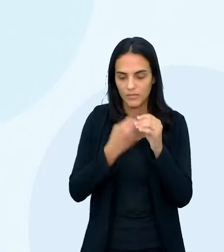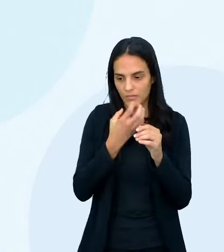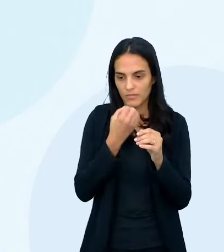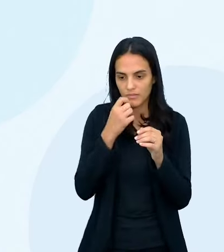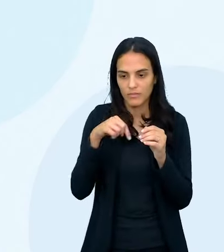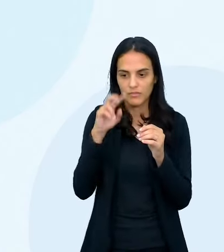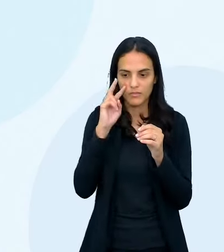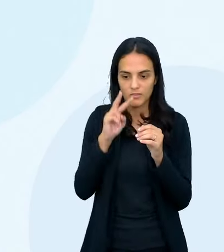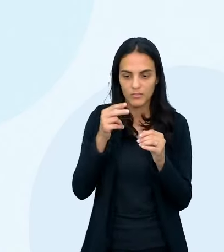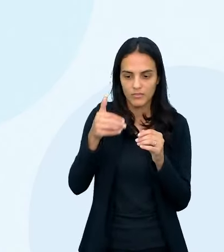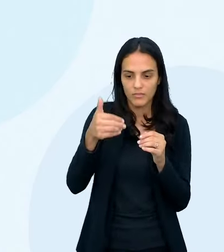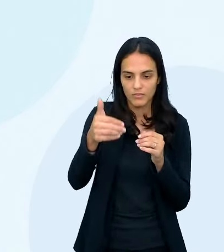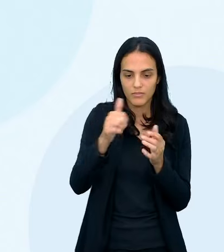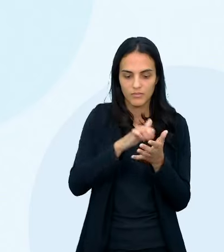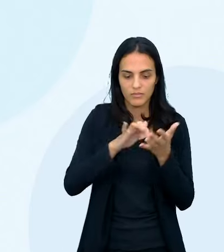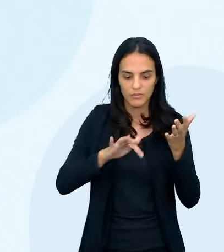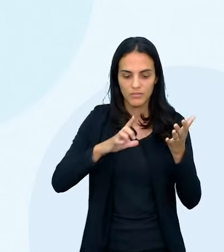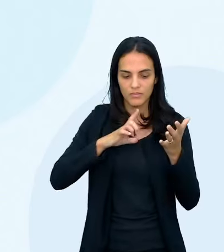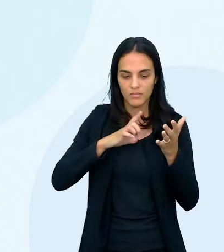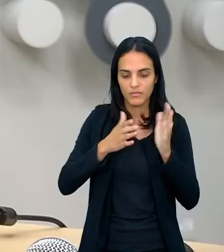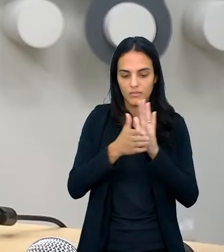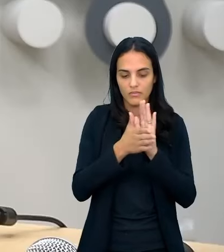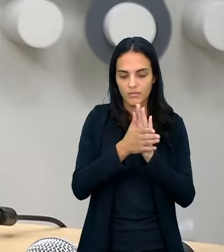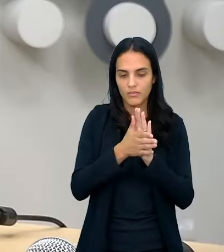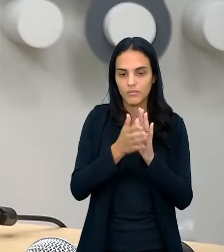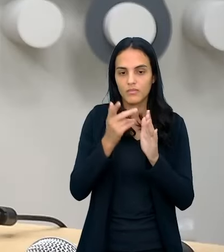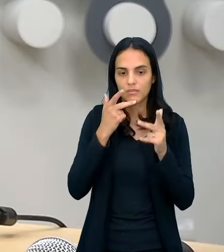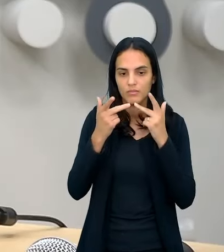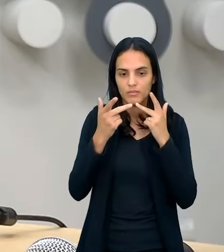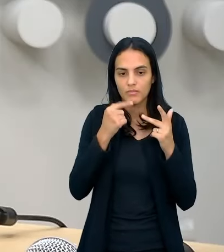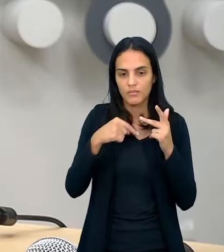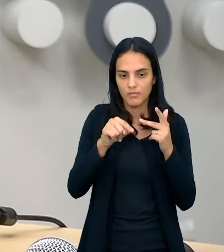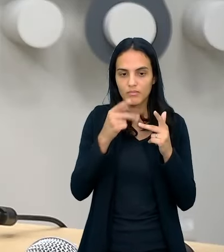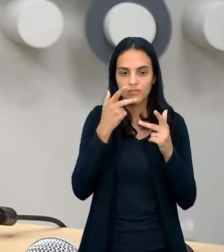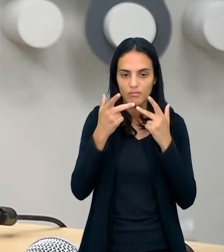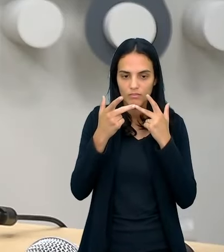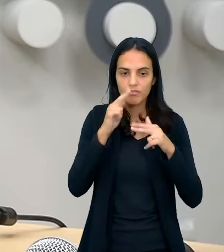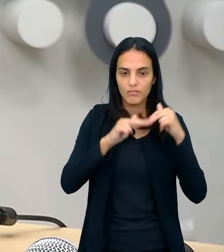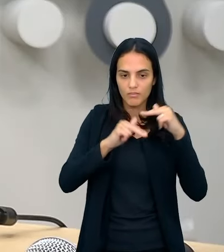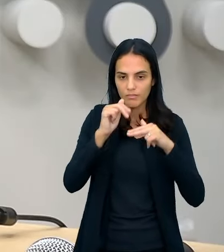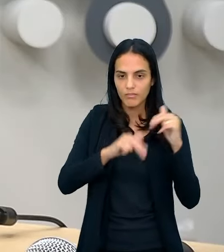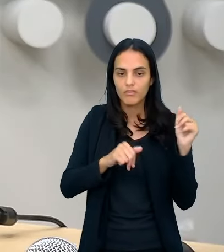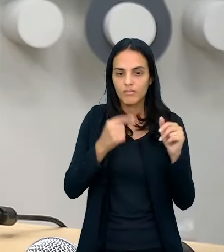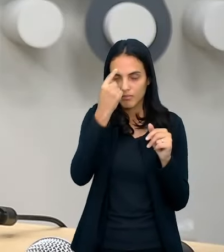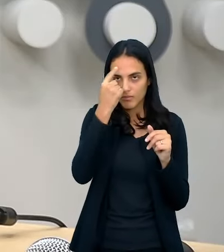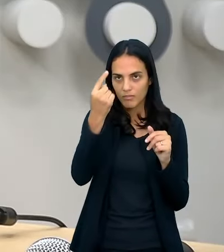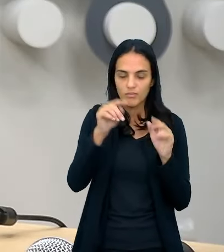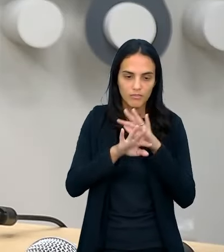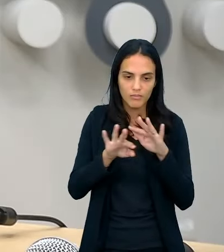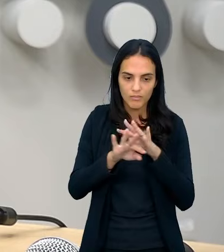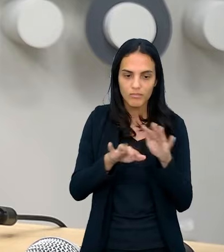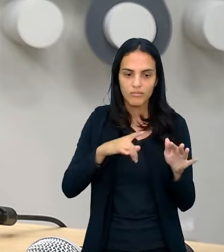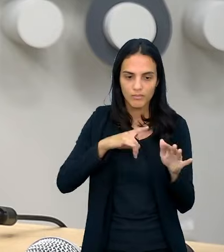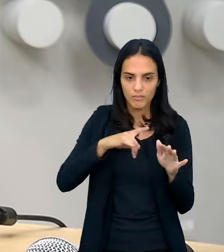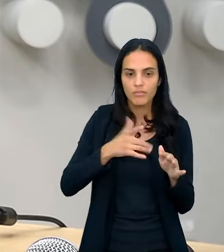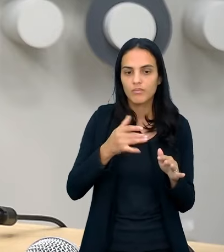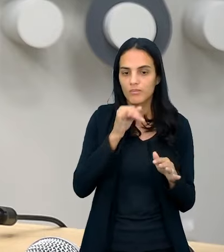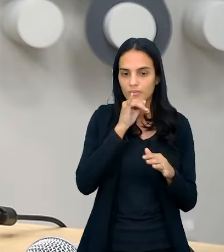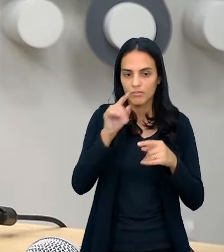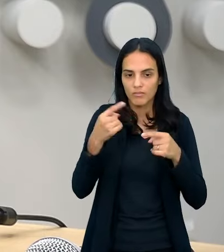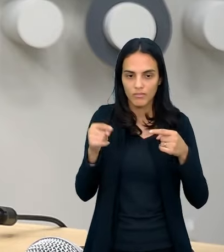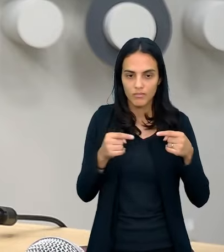da atividade que existem propostas, né, que falam, a gente fica falando de materialidade pensando que a gente só tem que pegar ali no